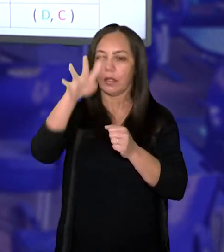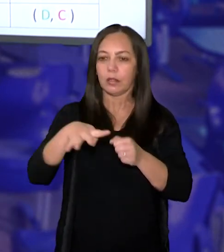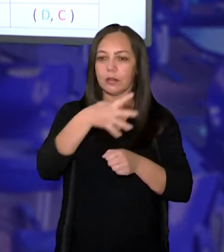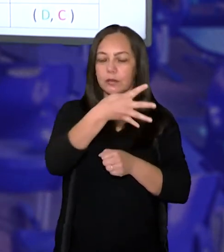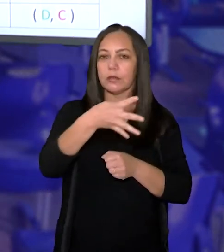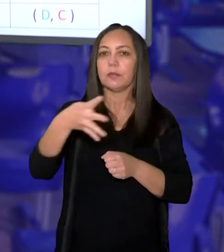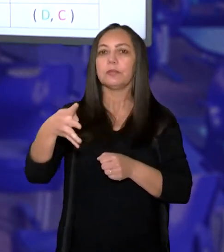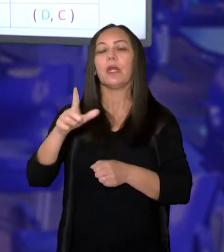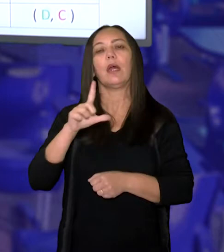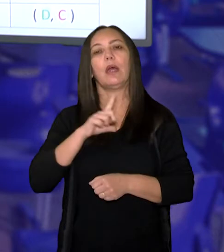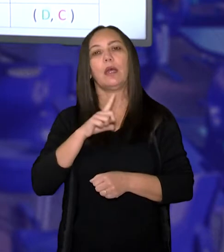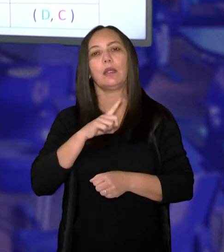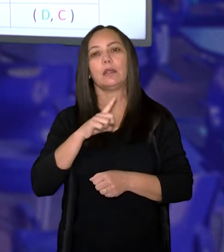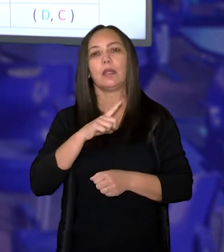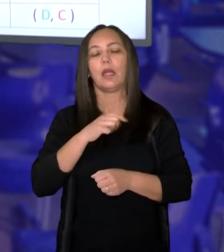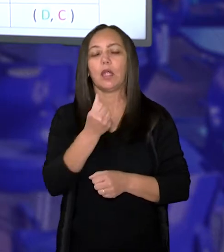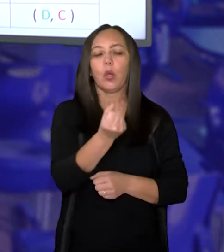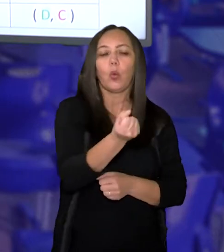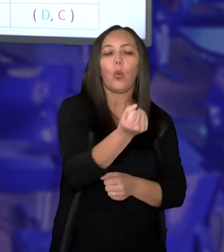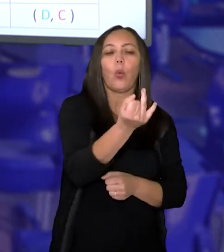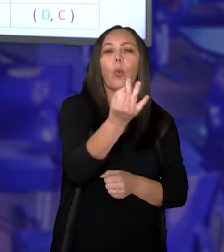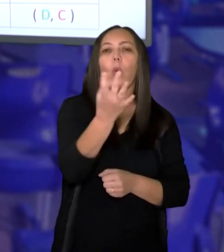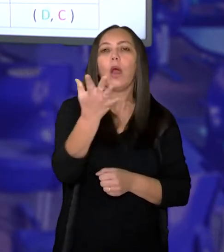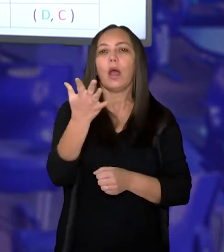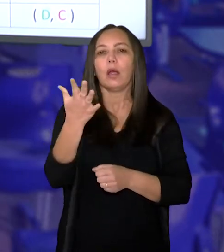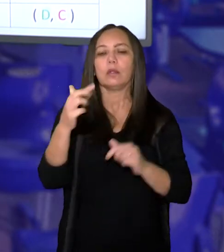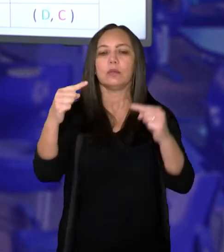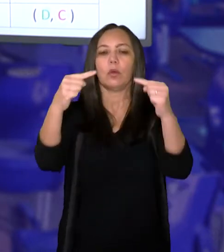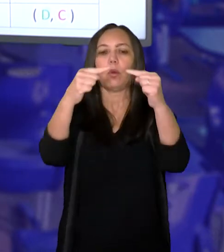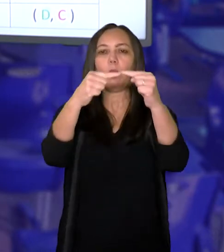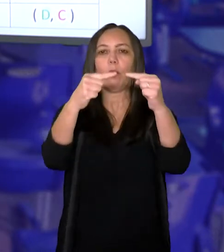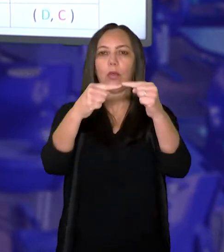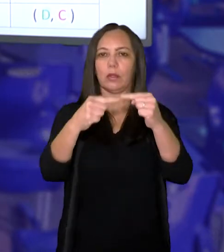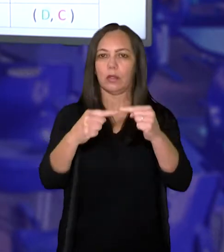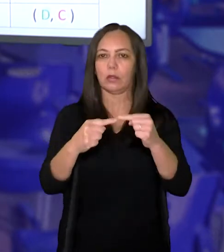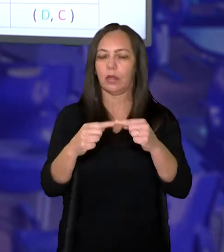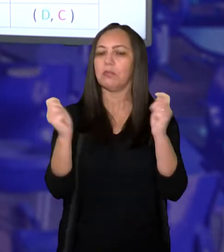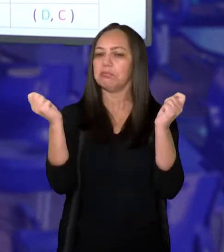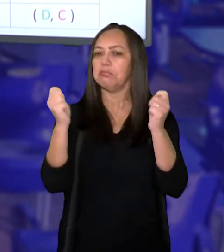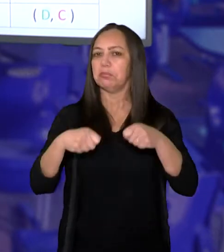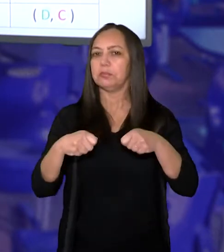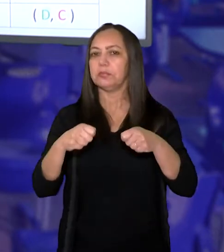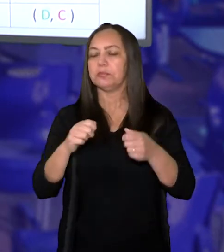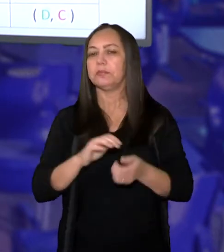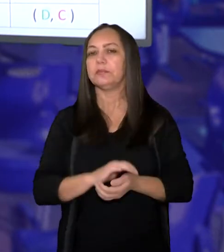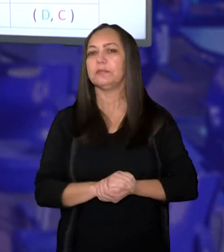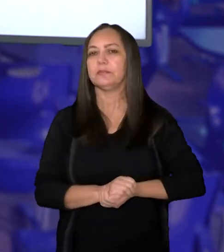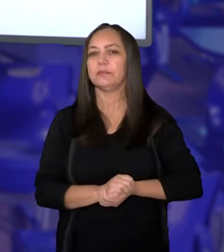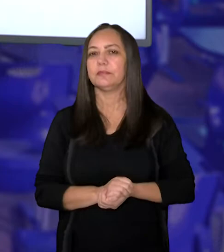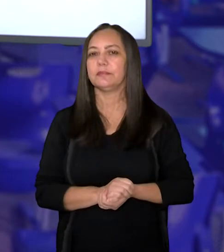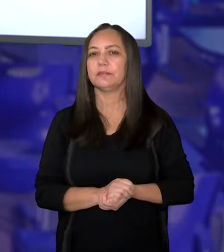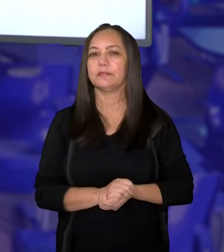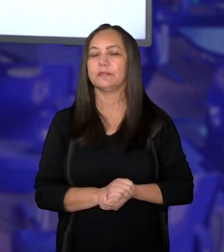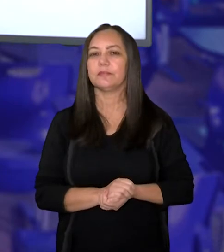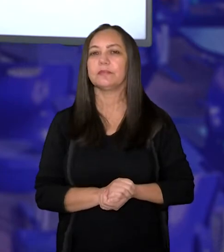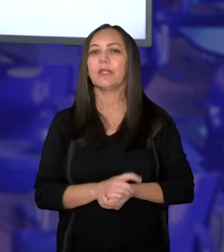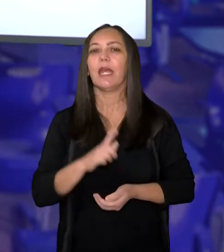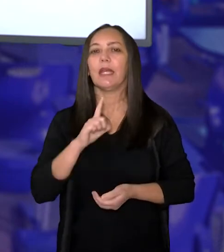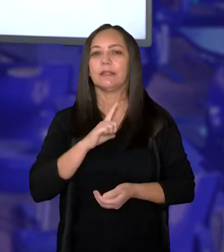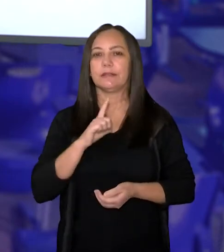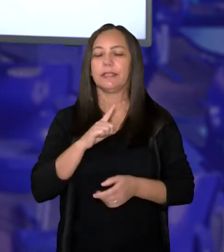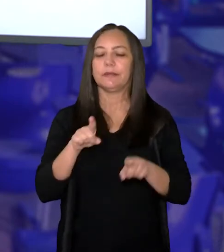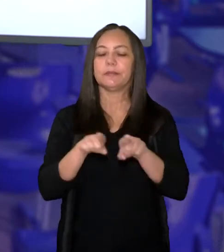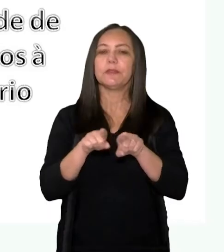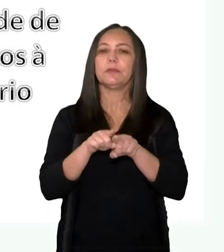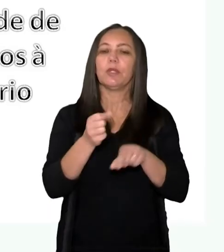tabela, então você terá a quantidade de combinações ou possibilidades. Eu